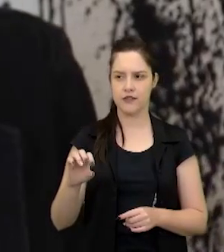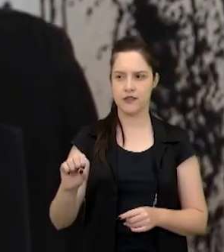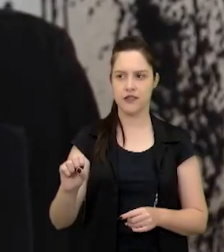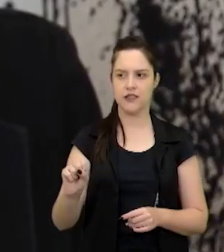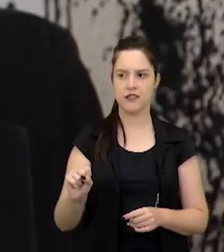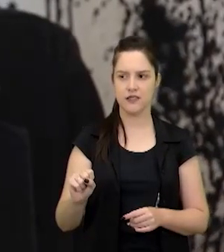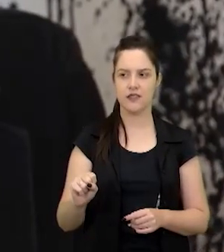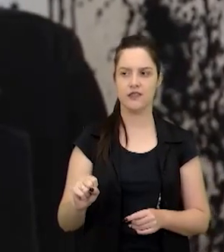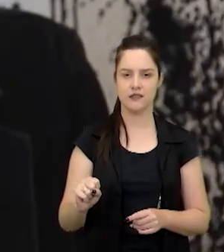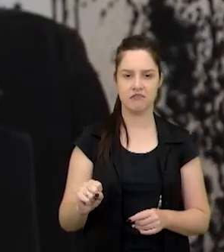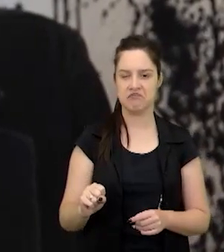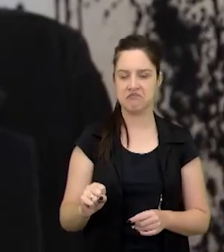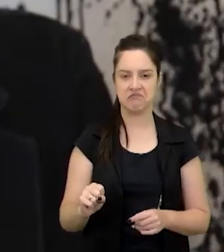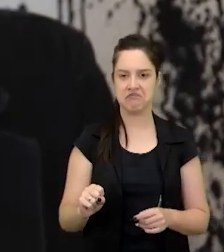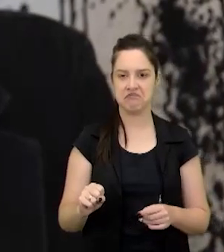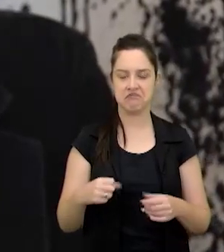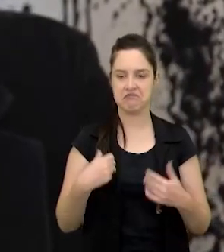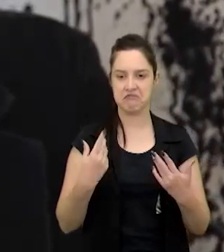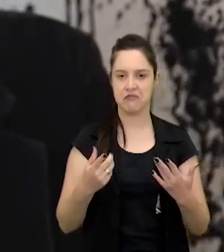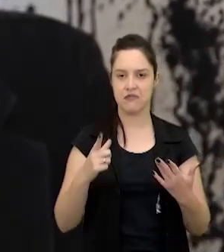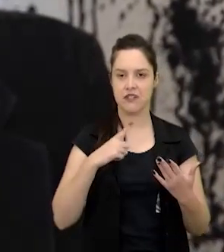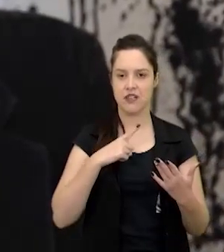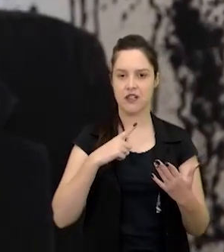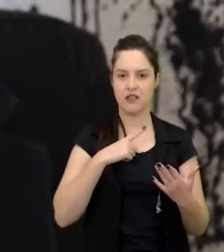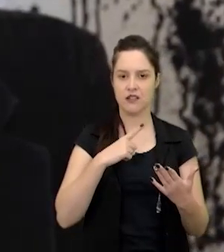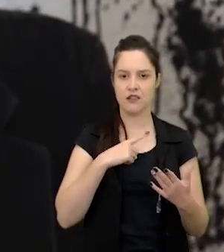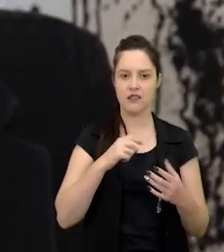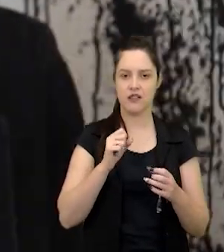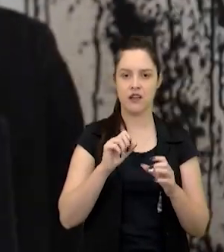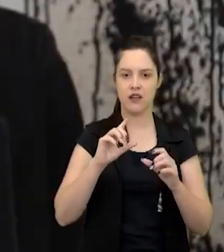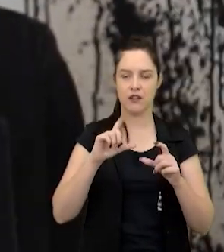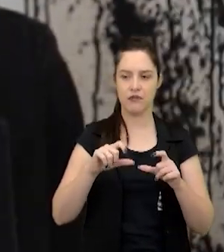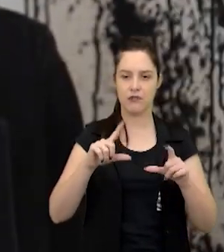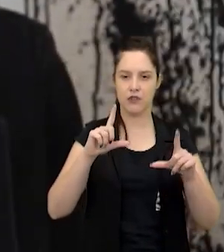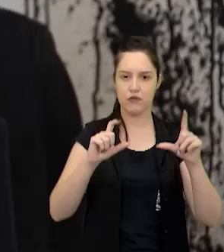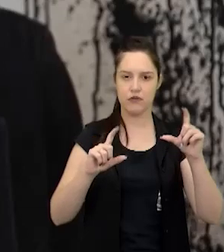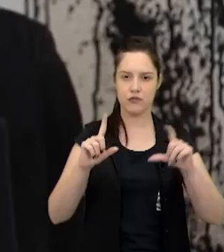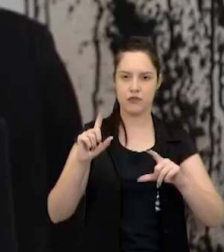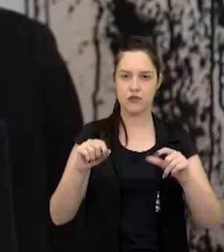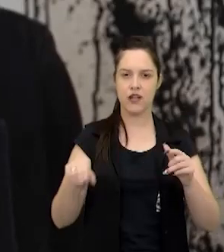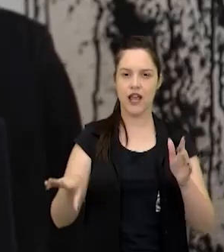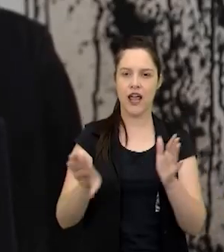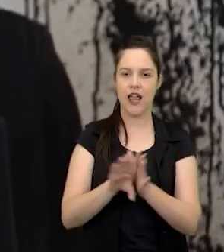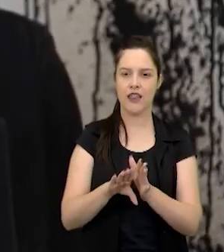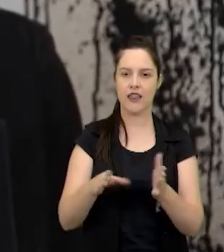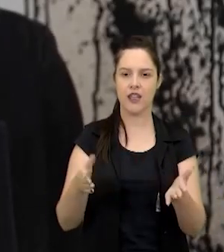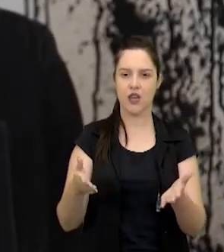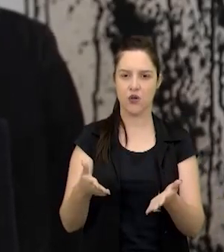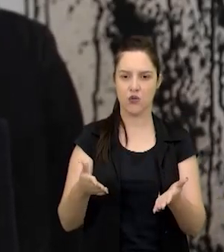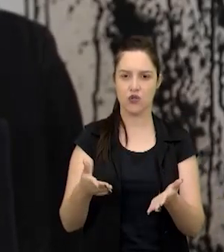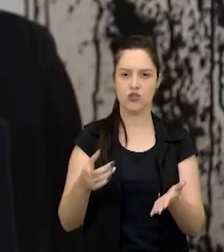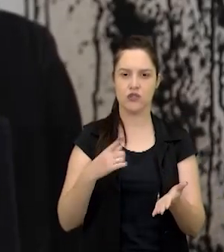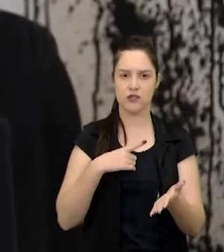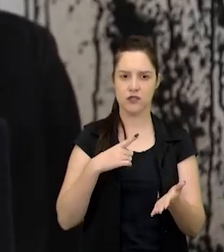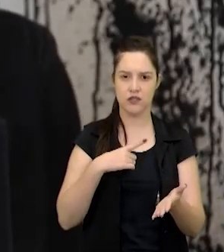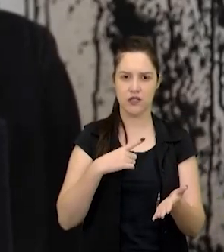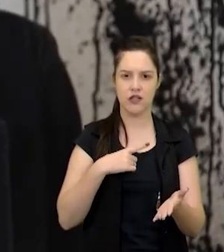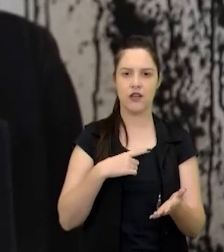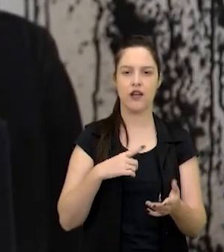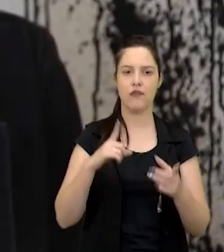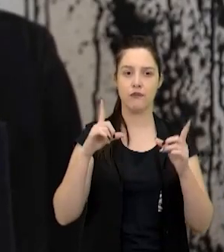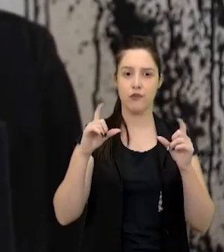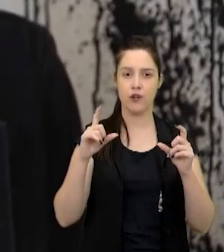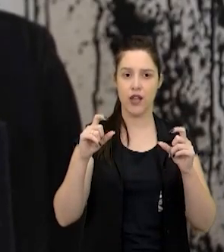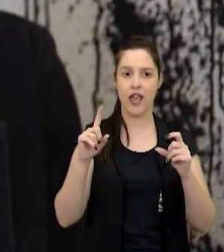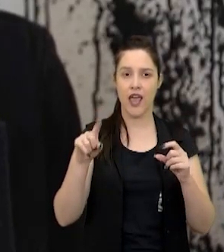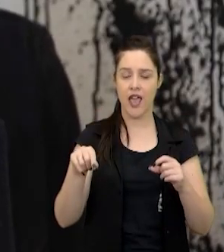muito bem como categorizar a fotografia. E até hoje isso é uma discussão. Fotografia é